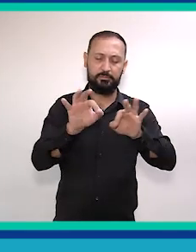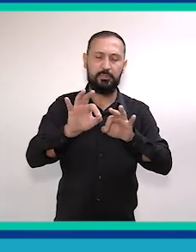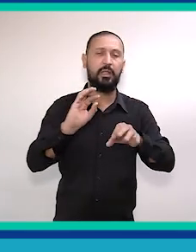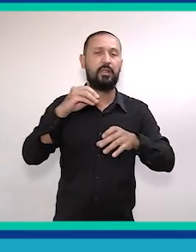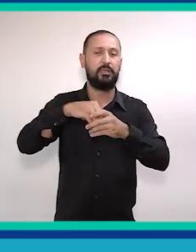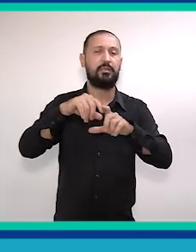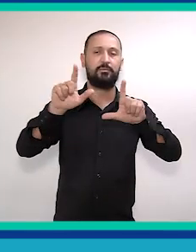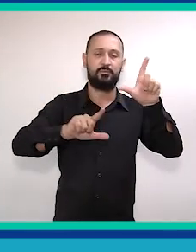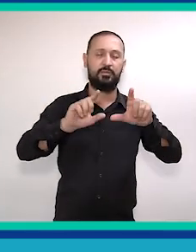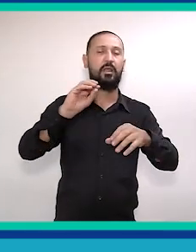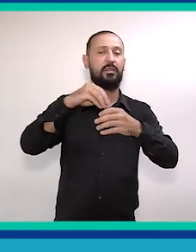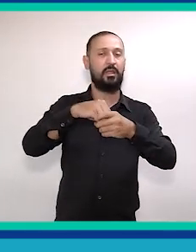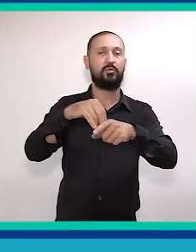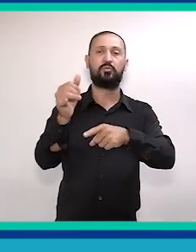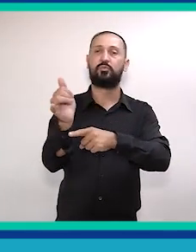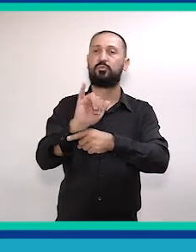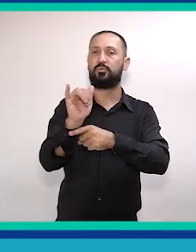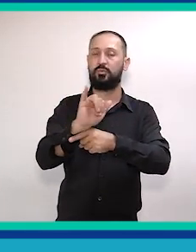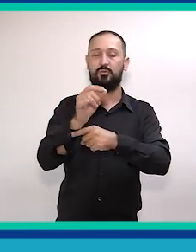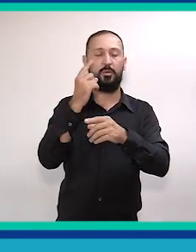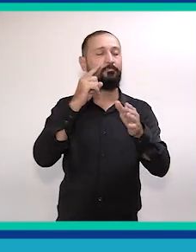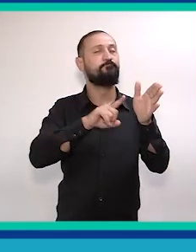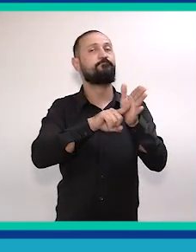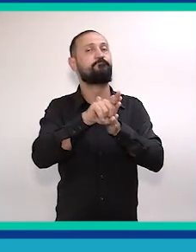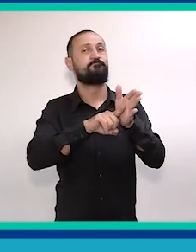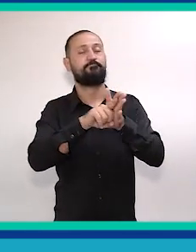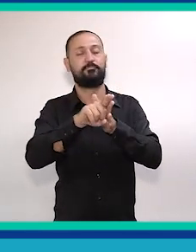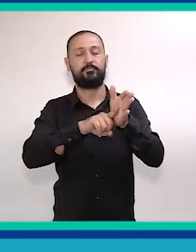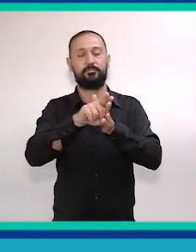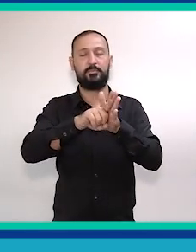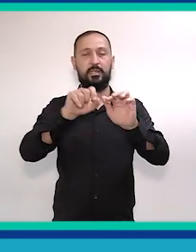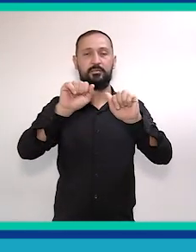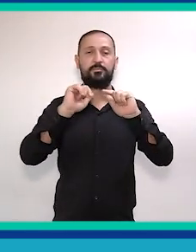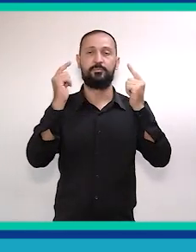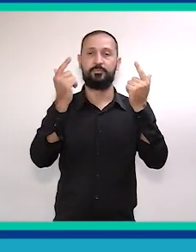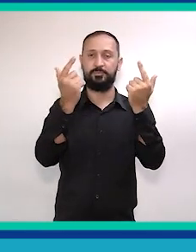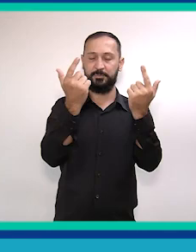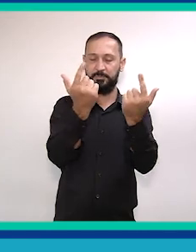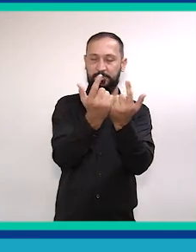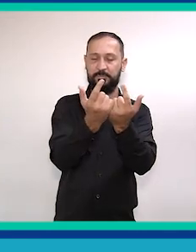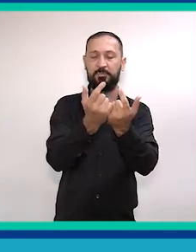toda a produção da TV Assembleia está lá no YouTube também. É só você pesquisar